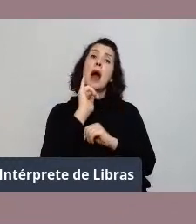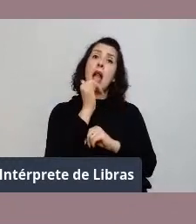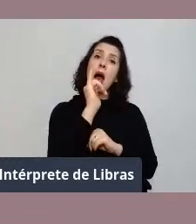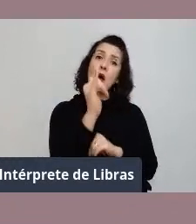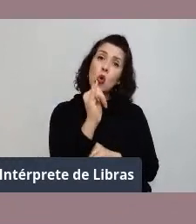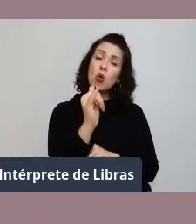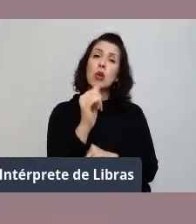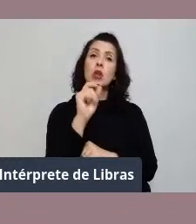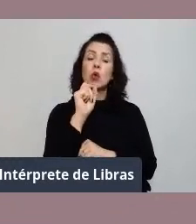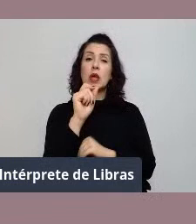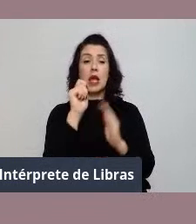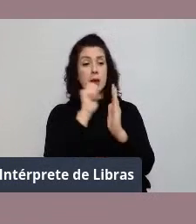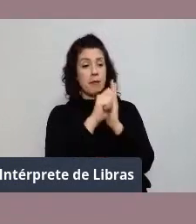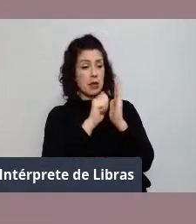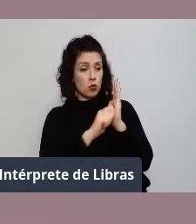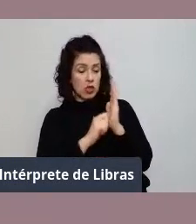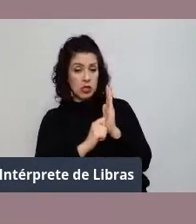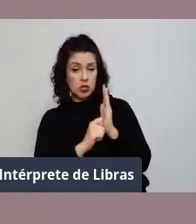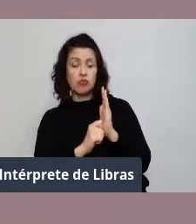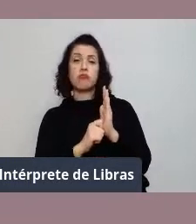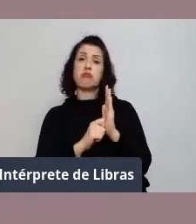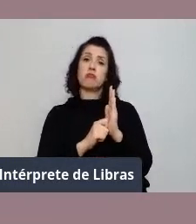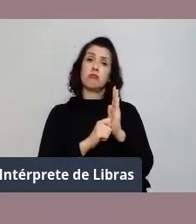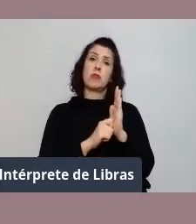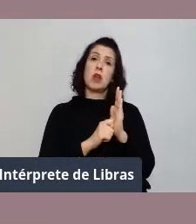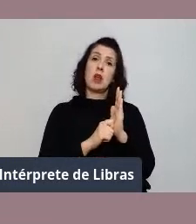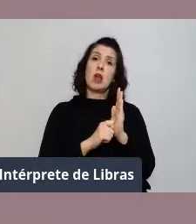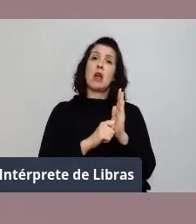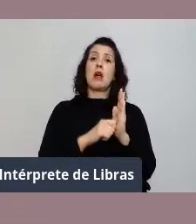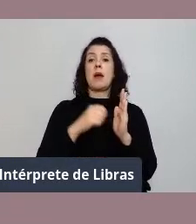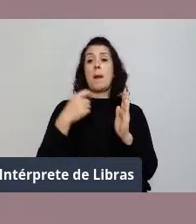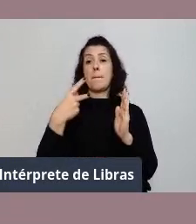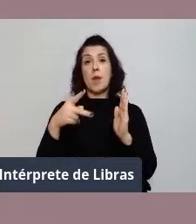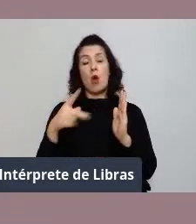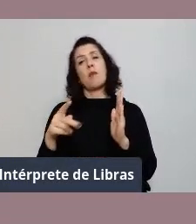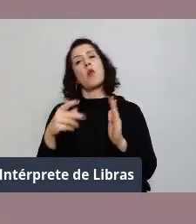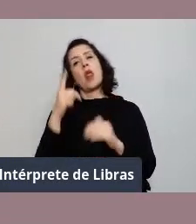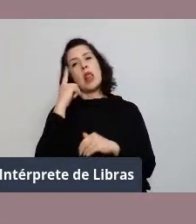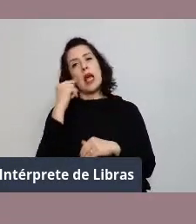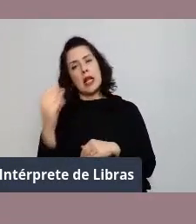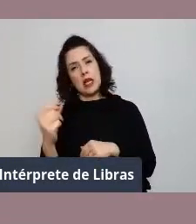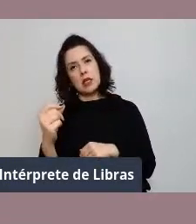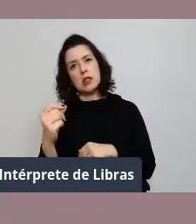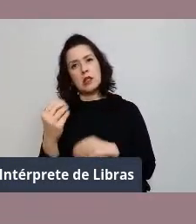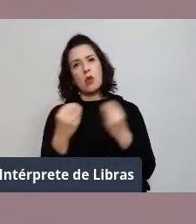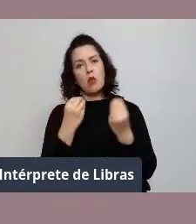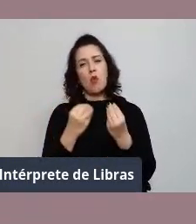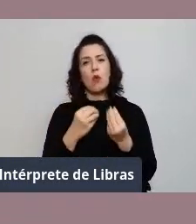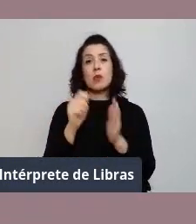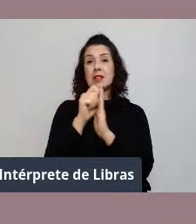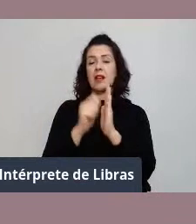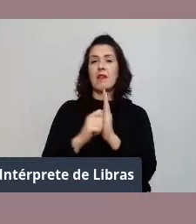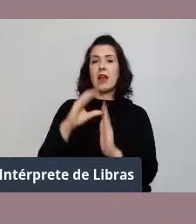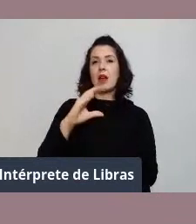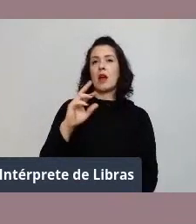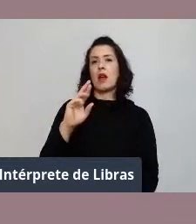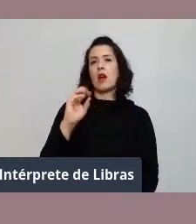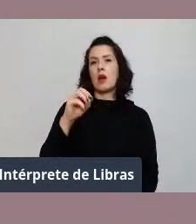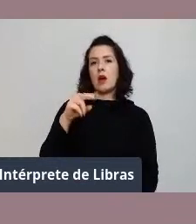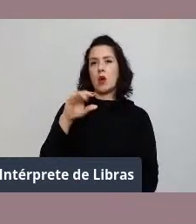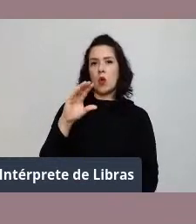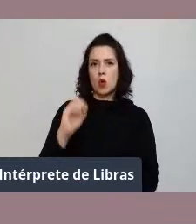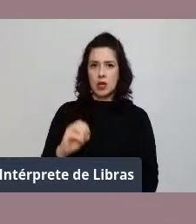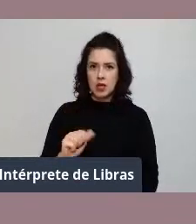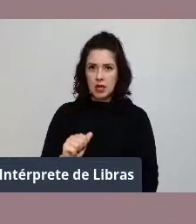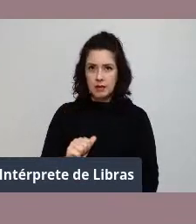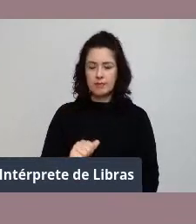manuscritos. Então, esse eu acho que, inclusive, acabou sendo o subtítulo,